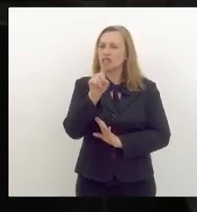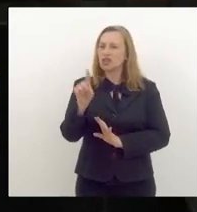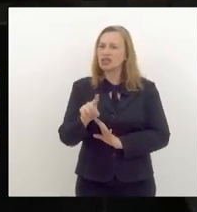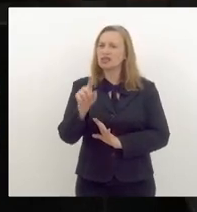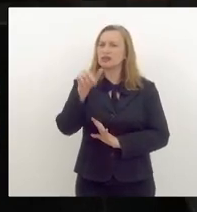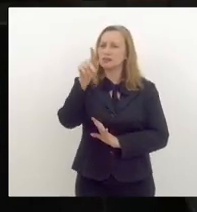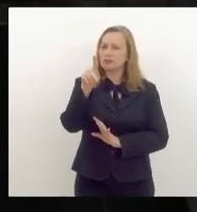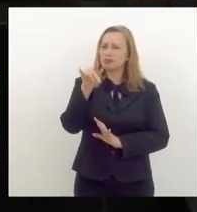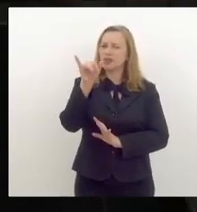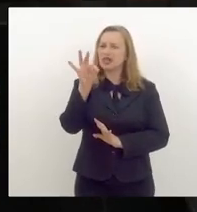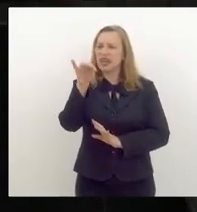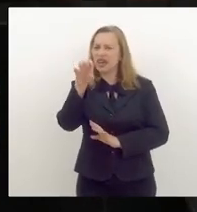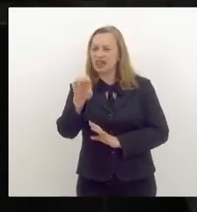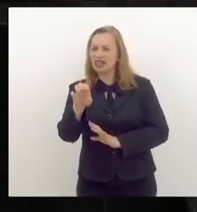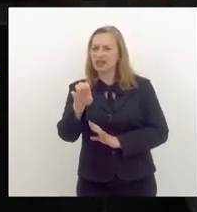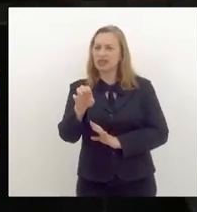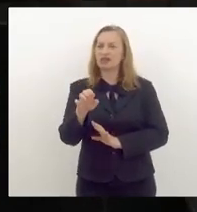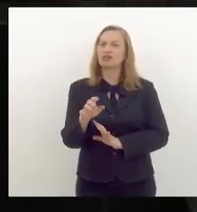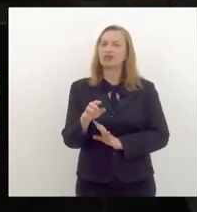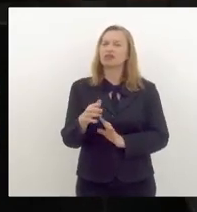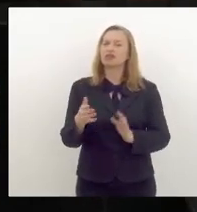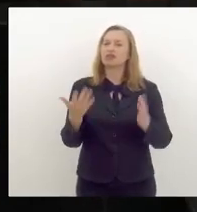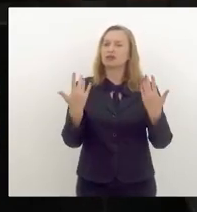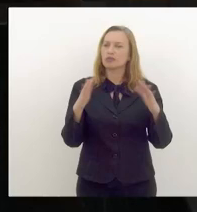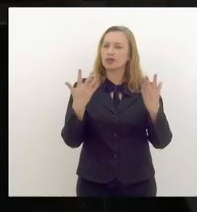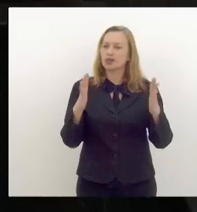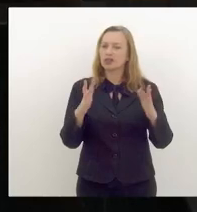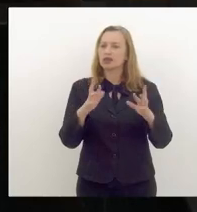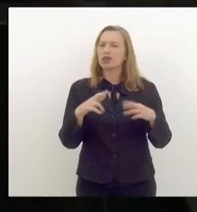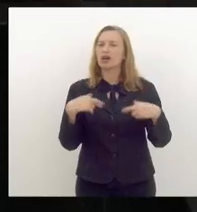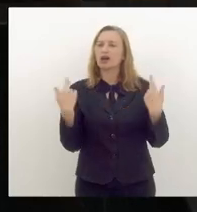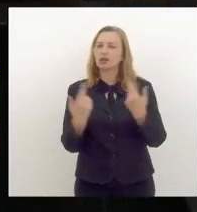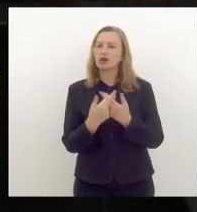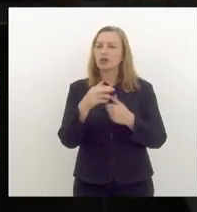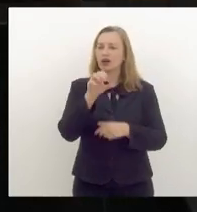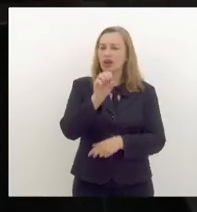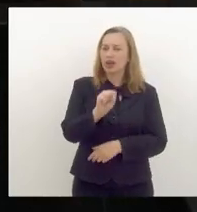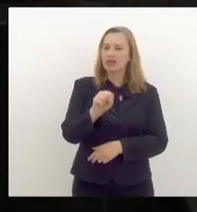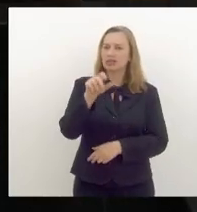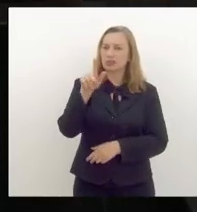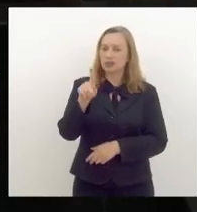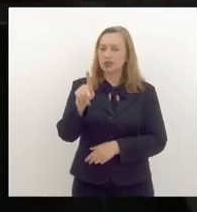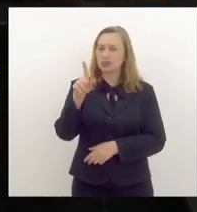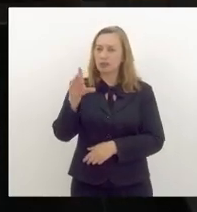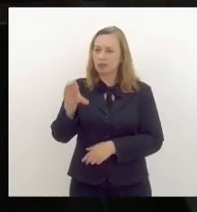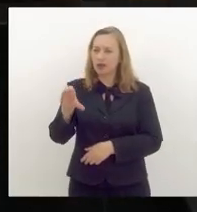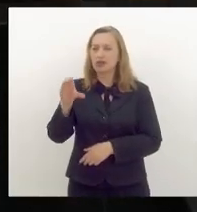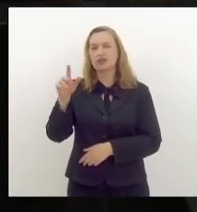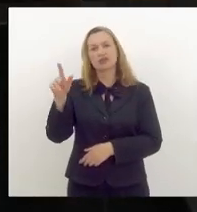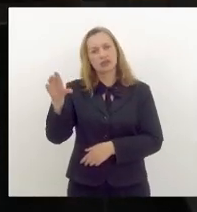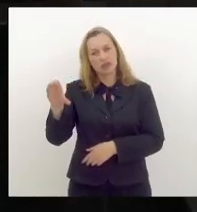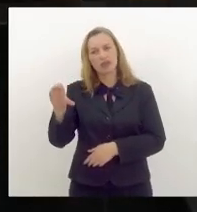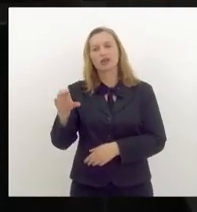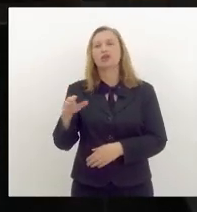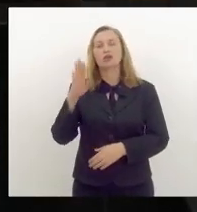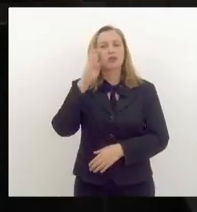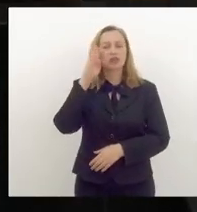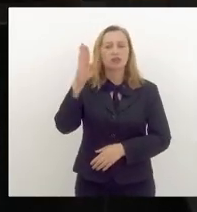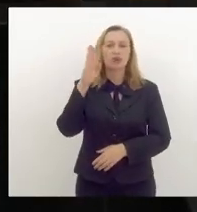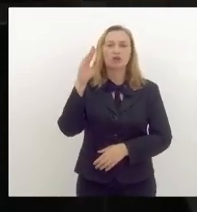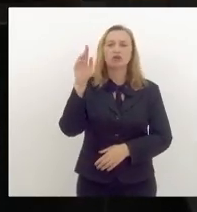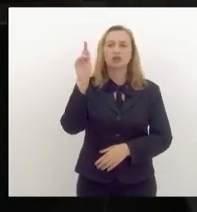saudade quero registrar essas participações a reunião anual da sbpc é um dos principais eventos científicos a